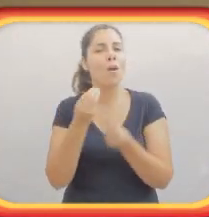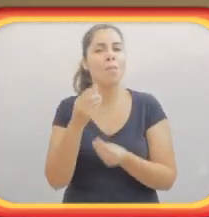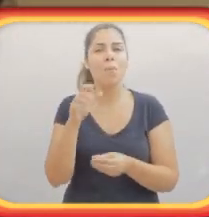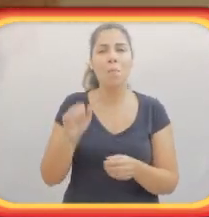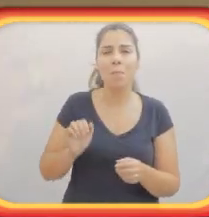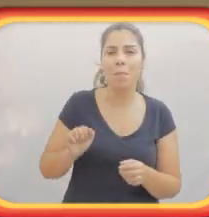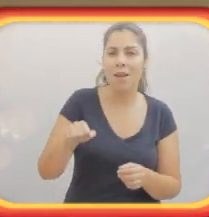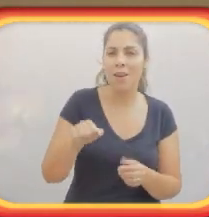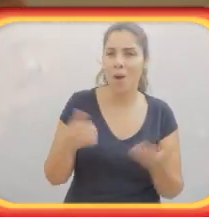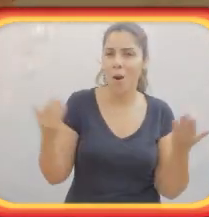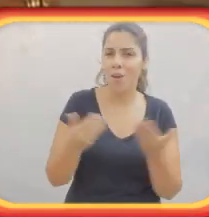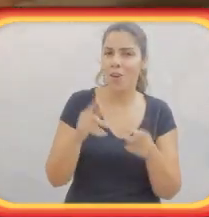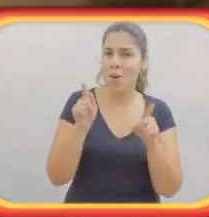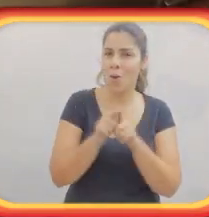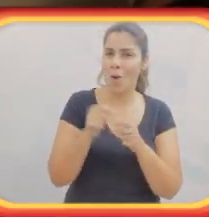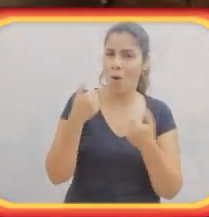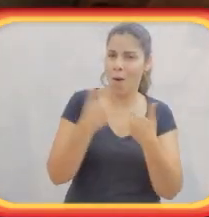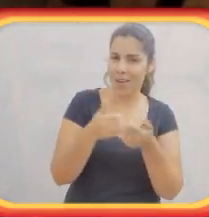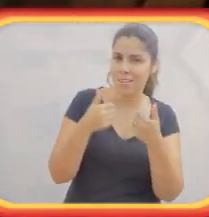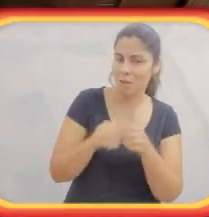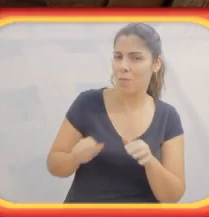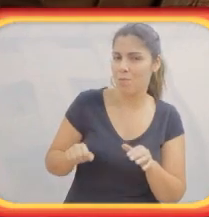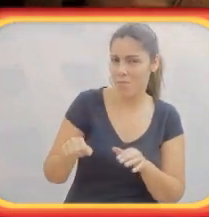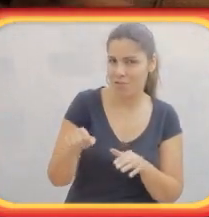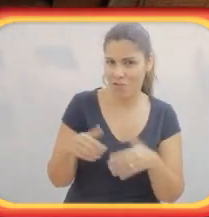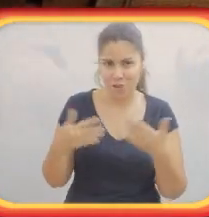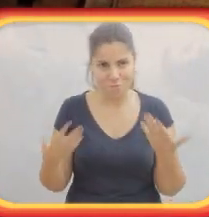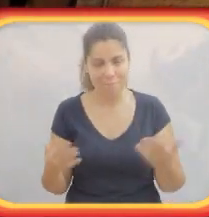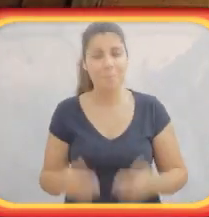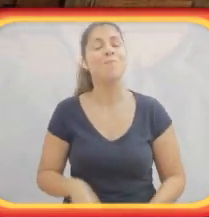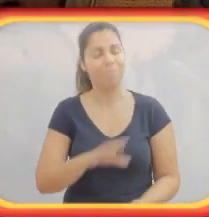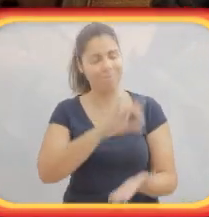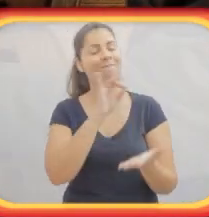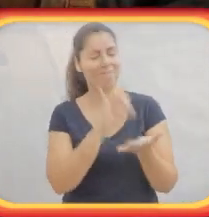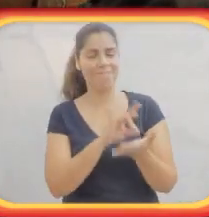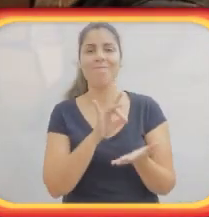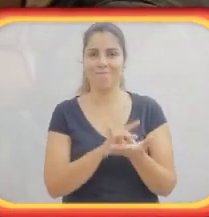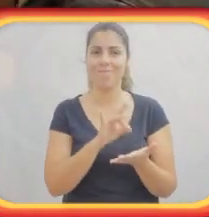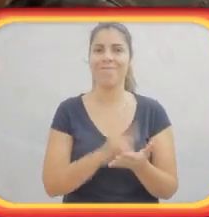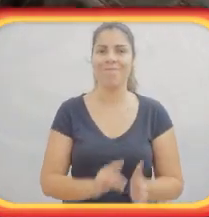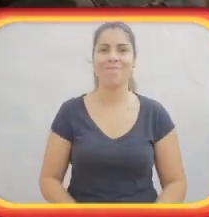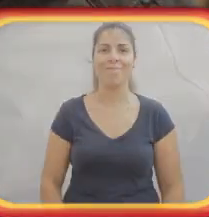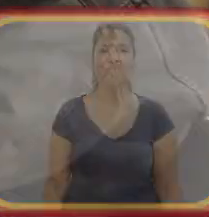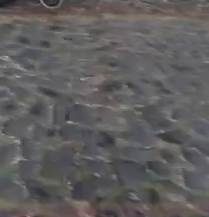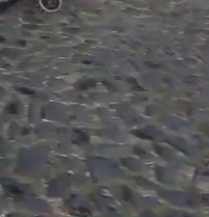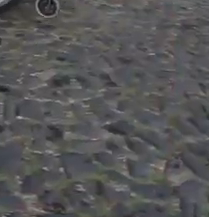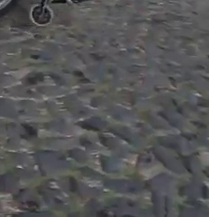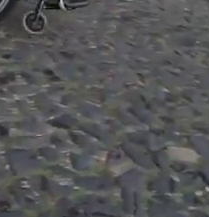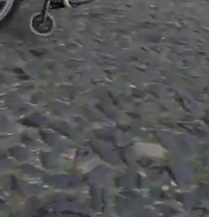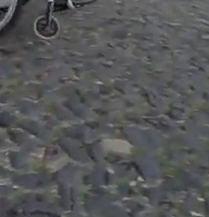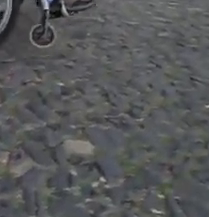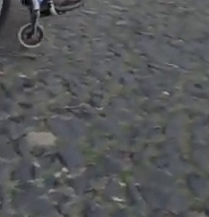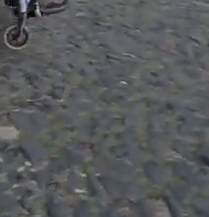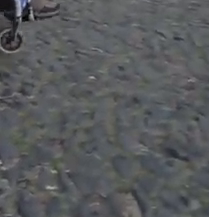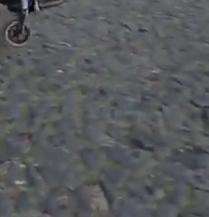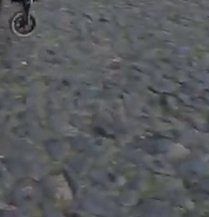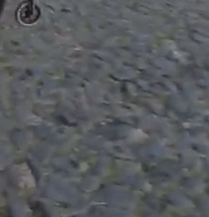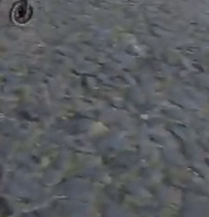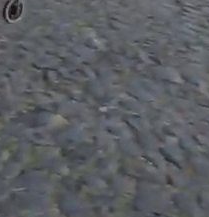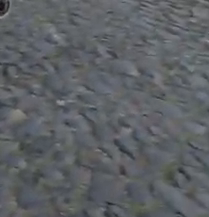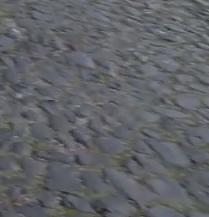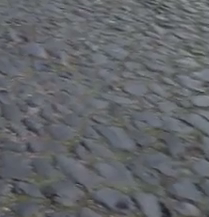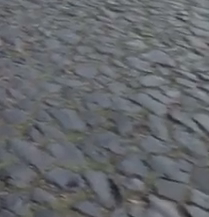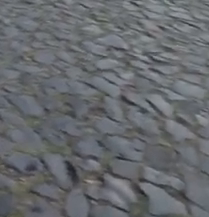dar mais ou menos velocidade. Seria como uma marcha hoje num ônibus. Exatamente. Zé com a